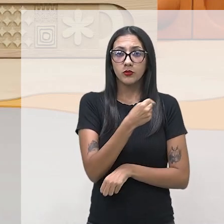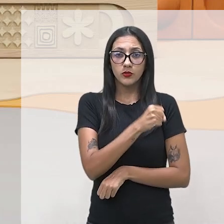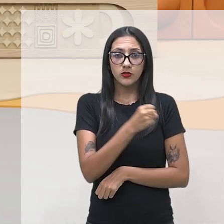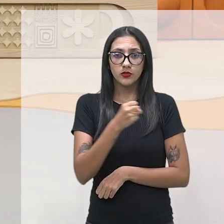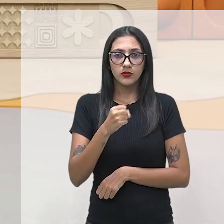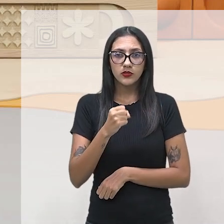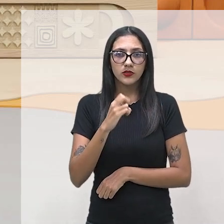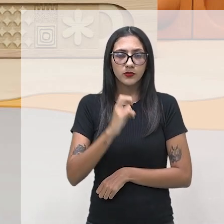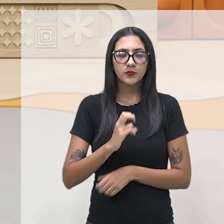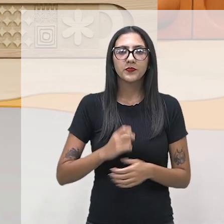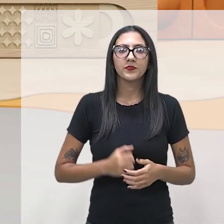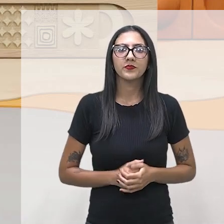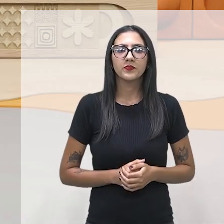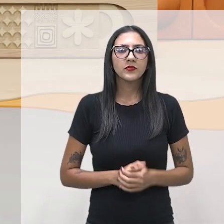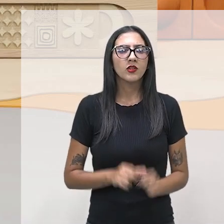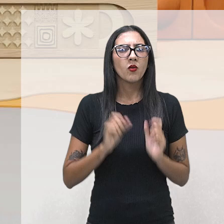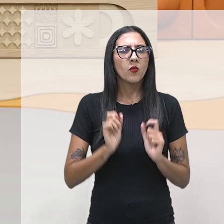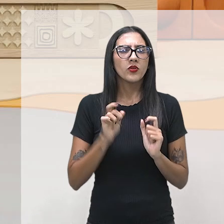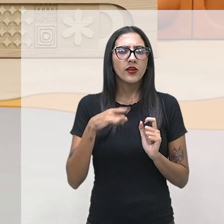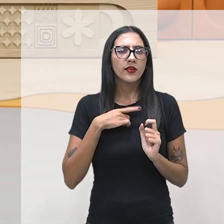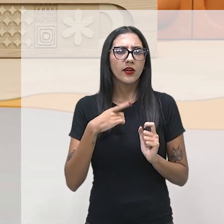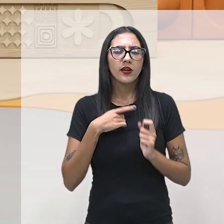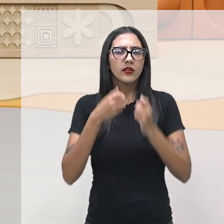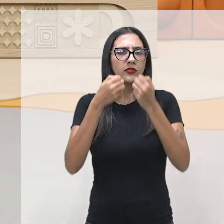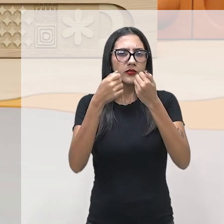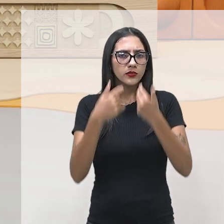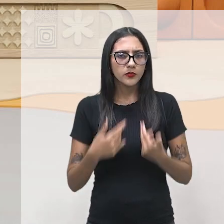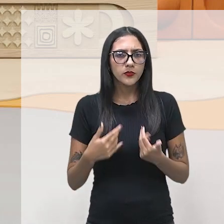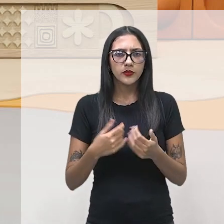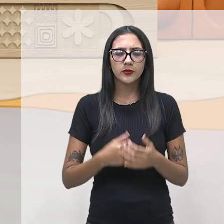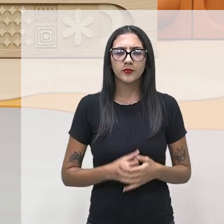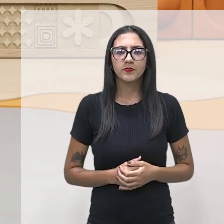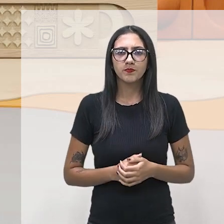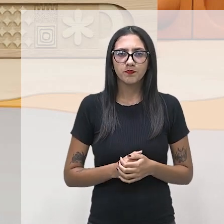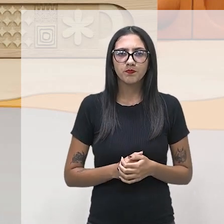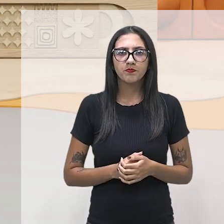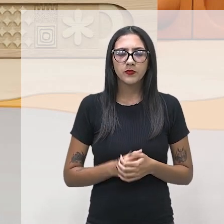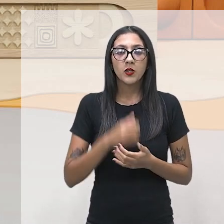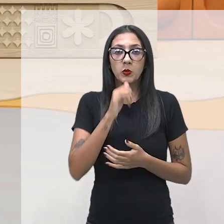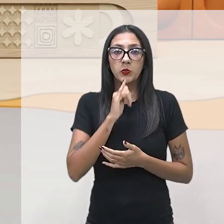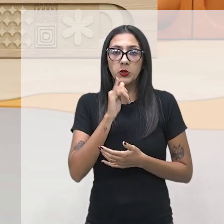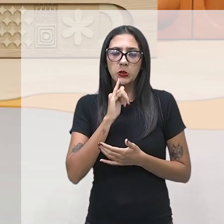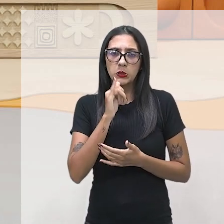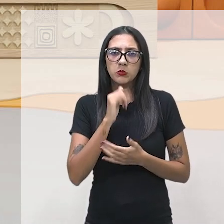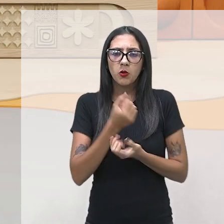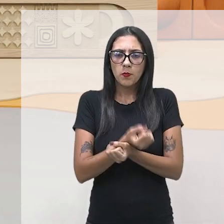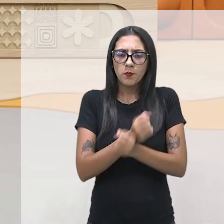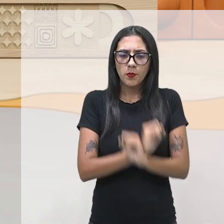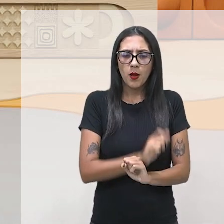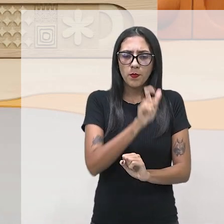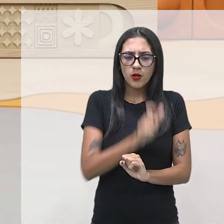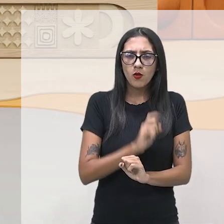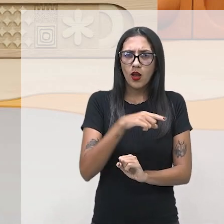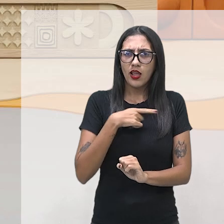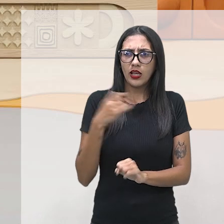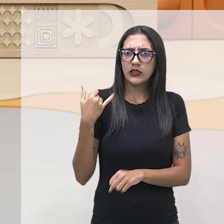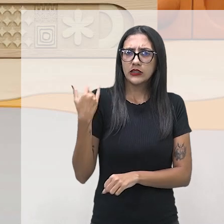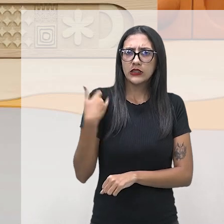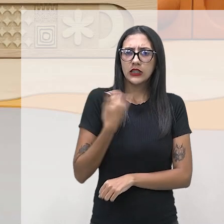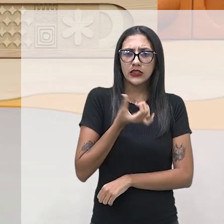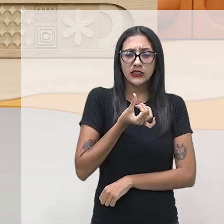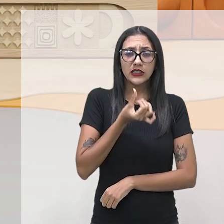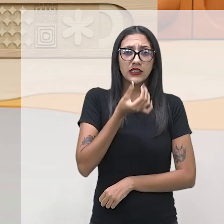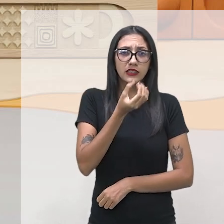1888. Professor, o que essa lei dizia? A partir do momento que o escravizado completasse 60 anos,